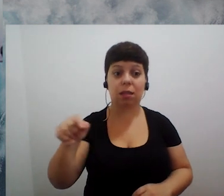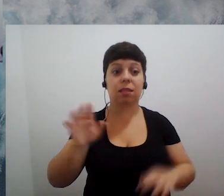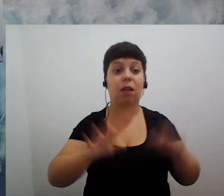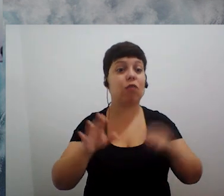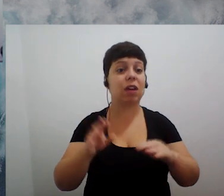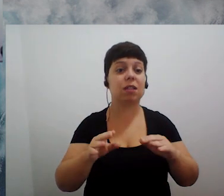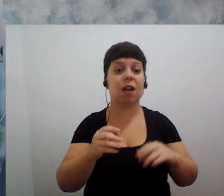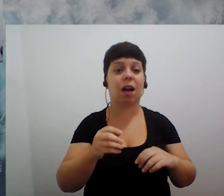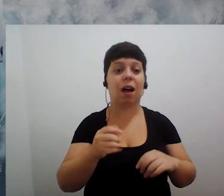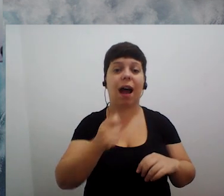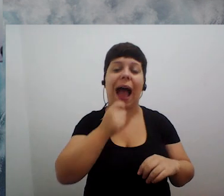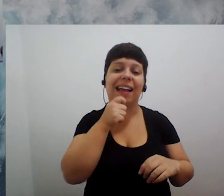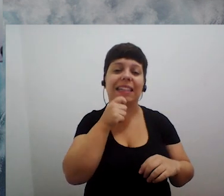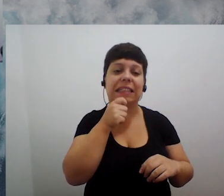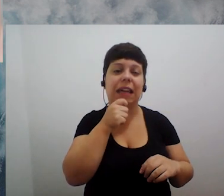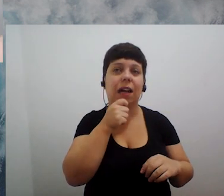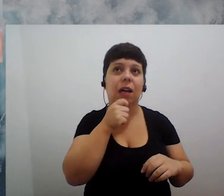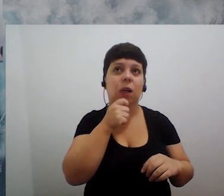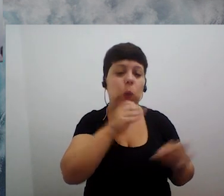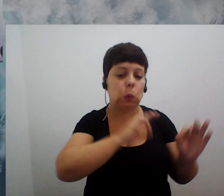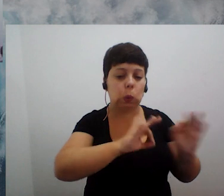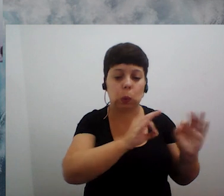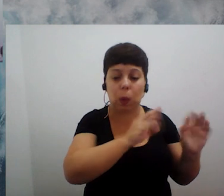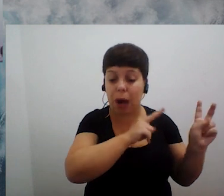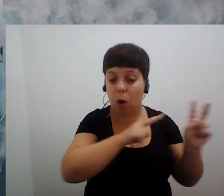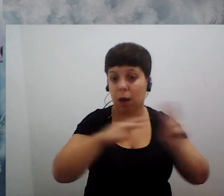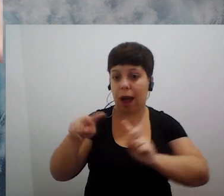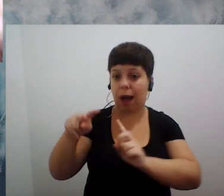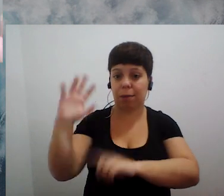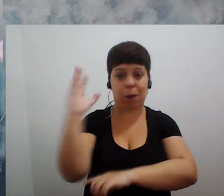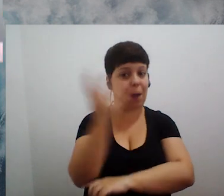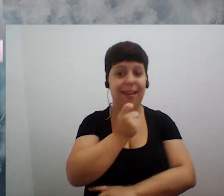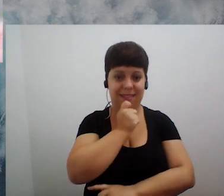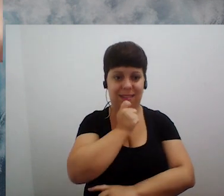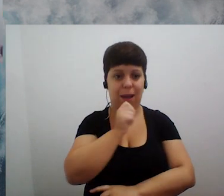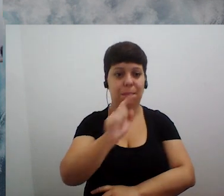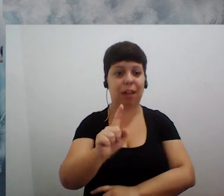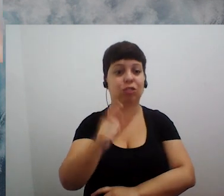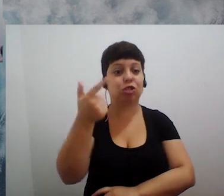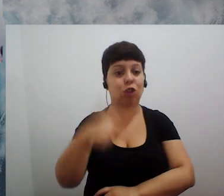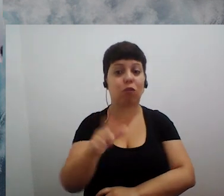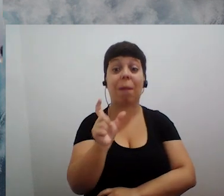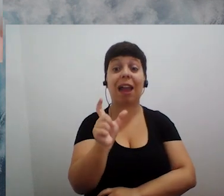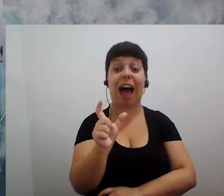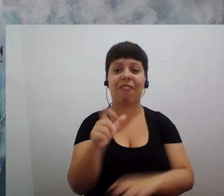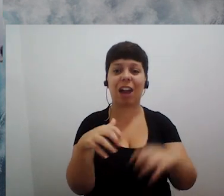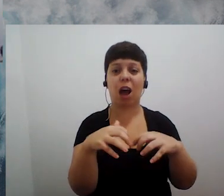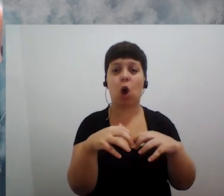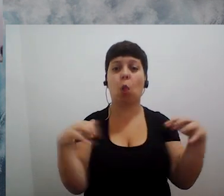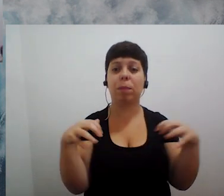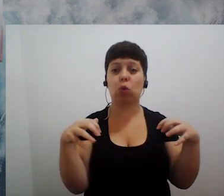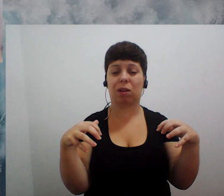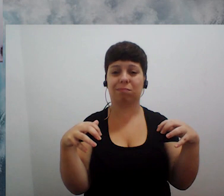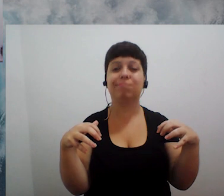essa mobilização ainda não esteja em prol do meio ambiente como um todo. Mas aí, de novo, eu volto com a palavra